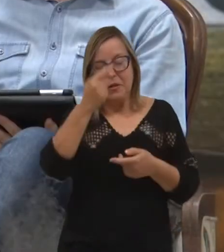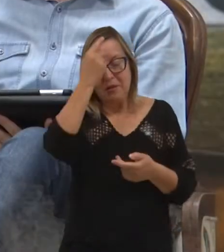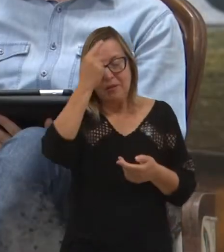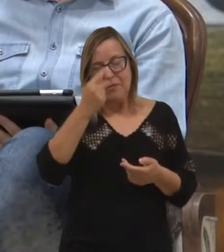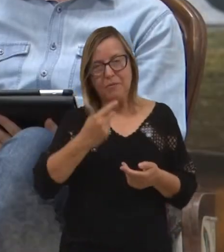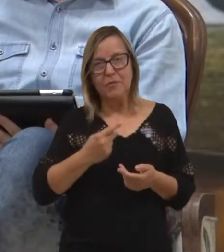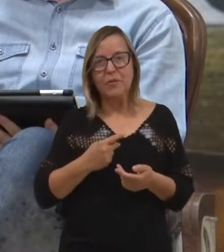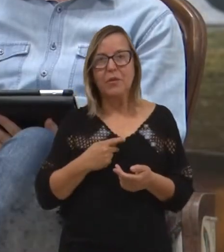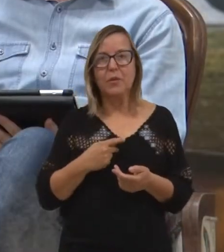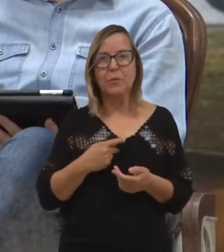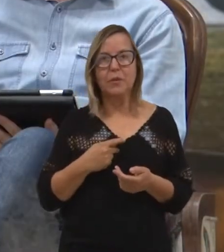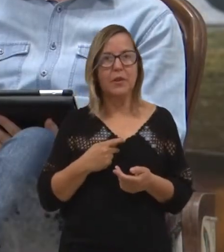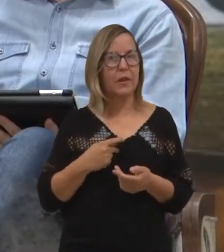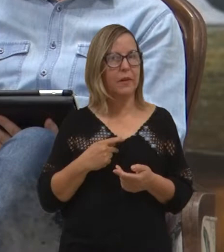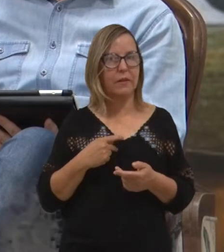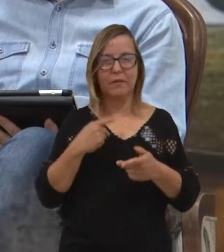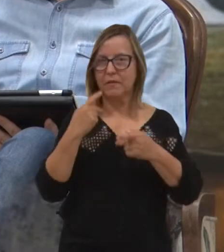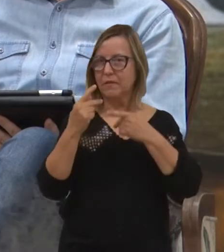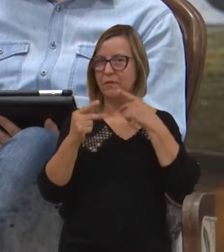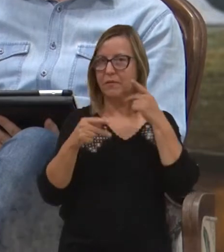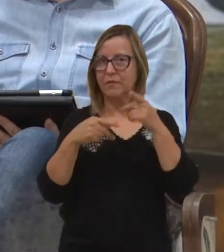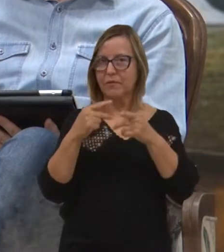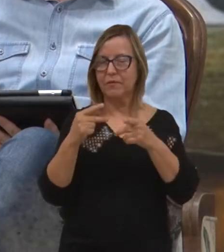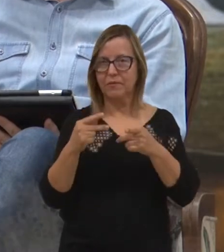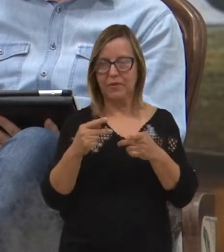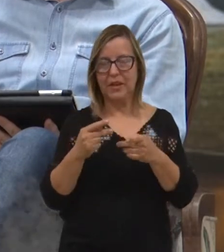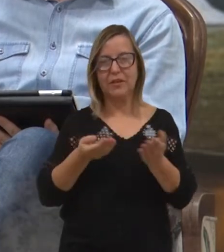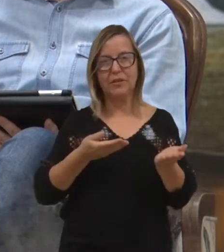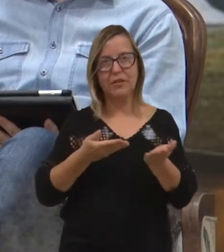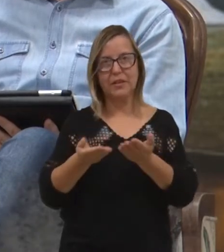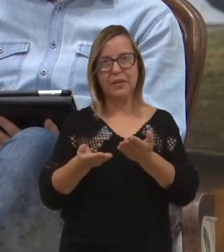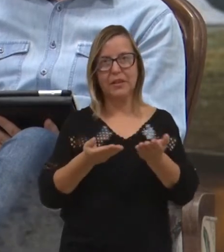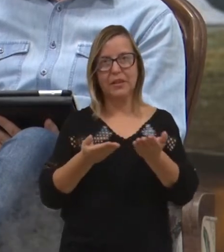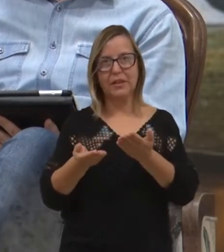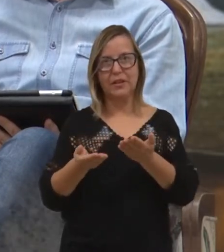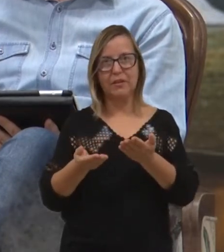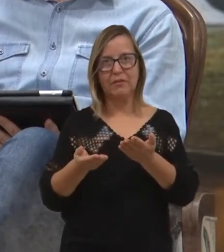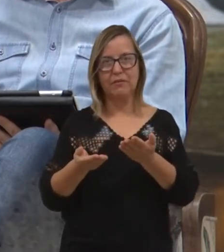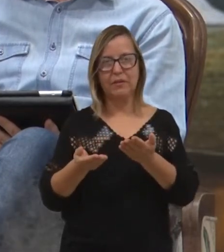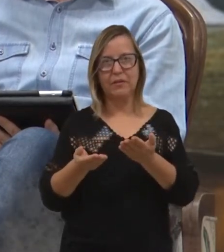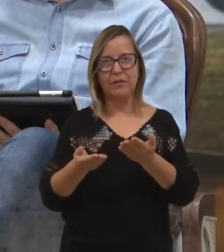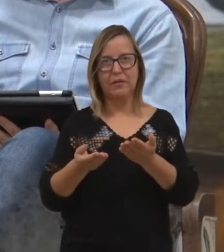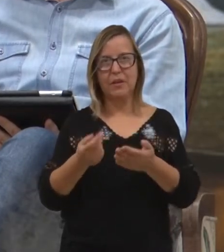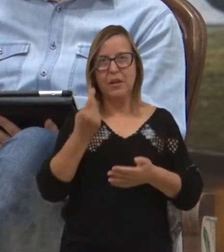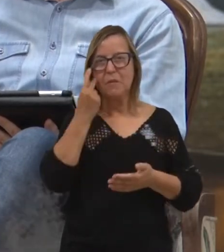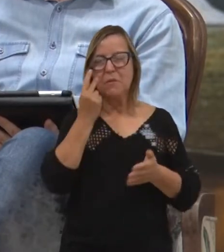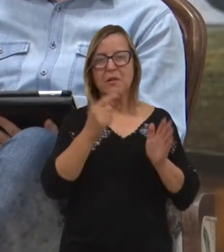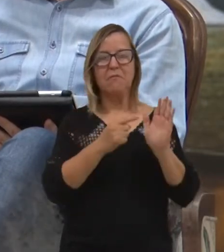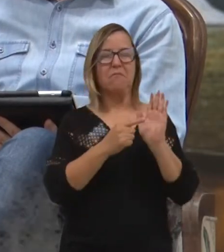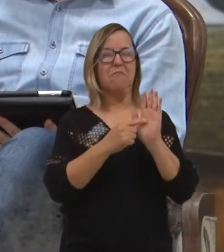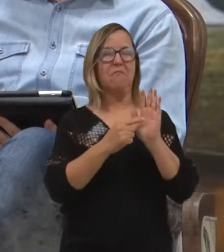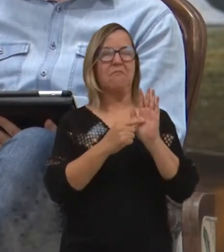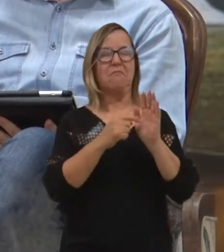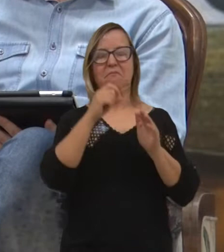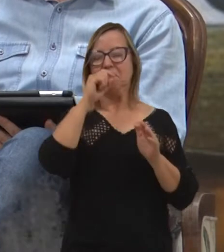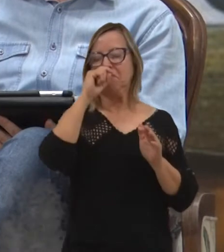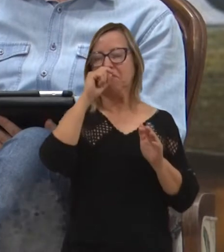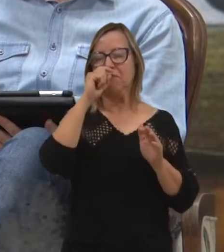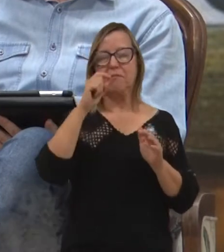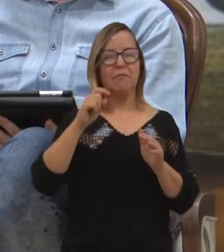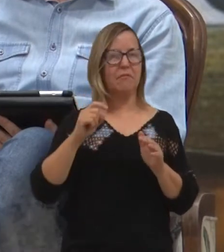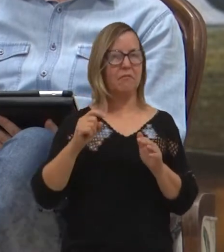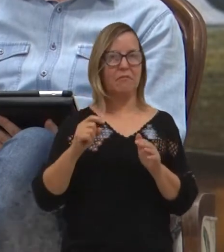ele não diz que esse servir é um status, sabe? Um status admirável.